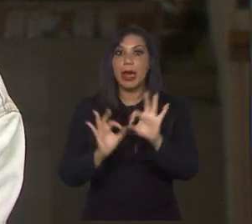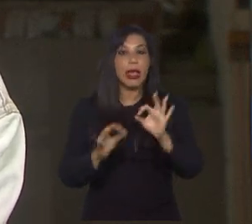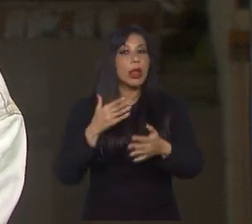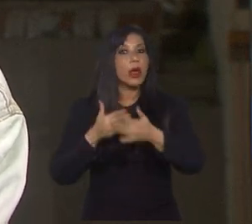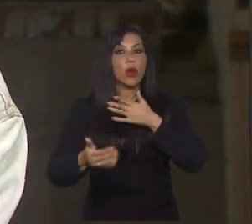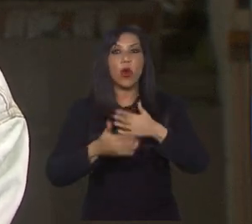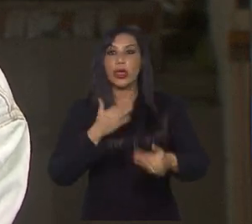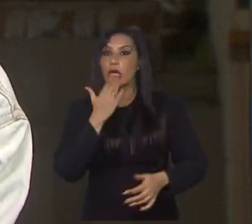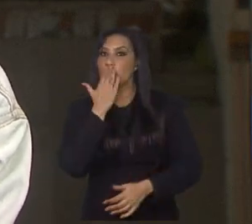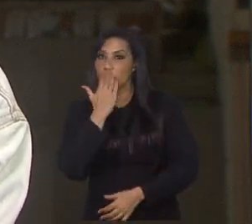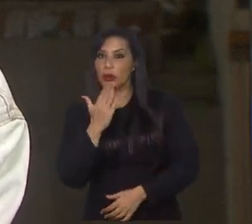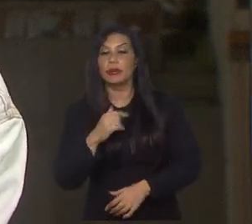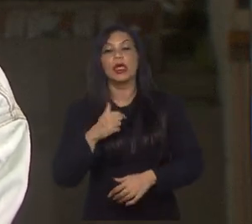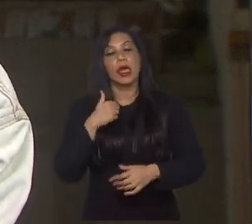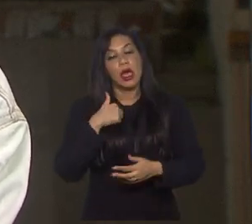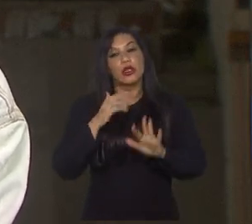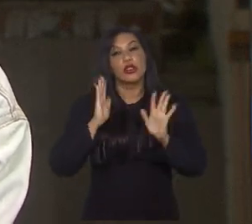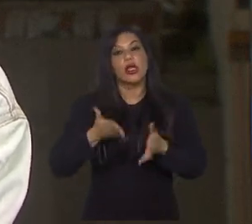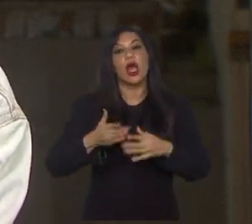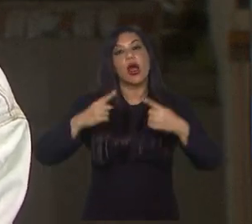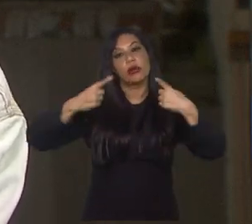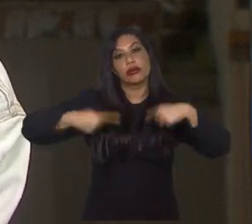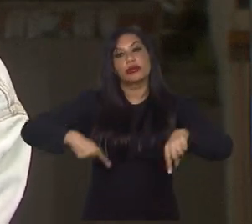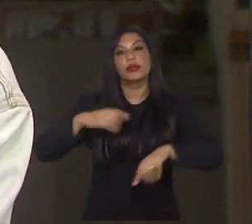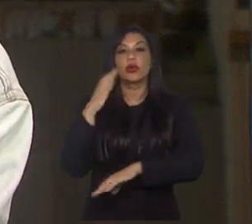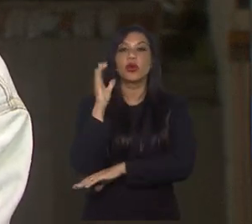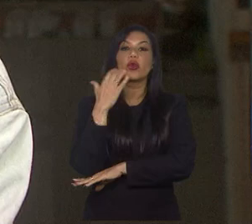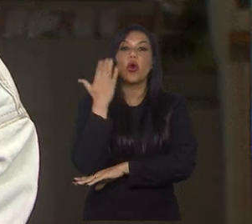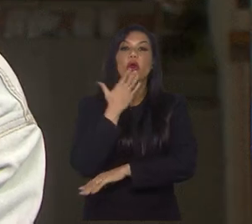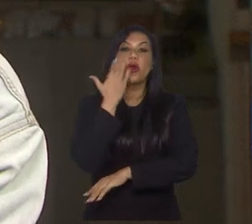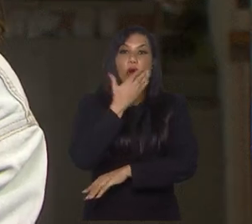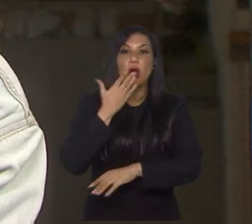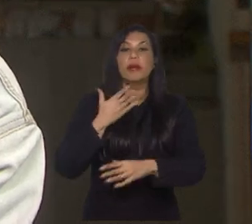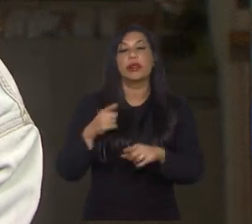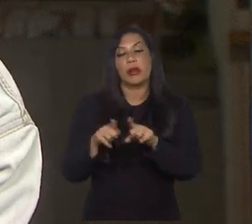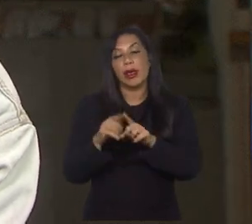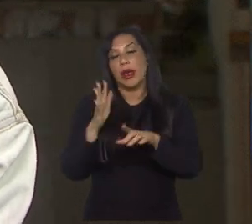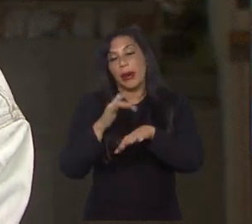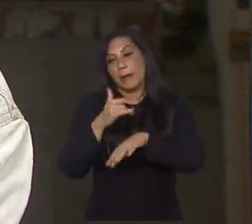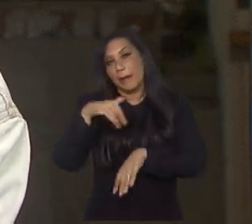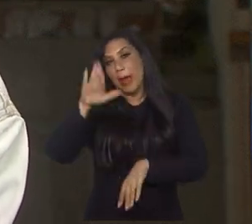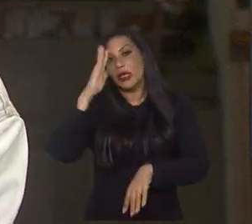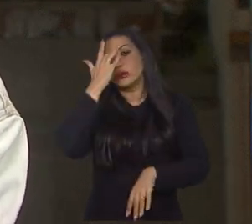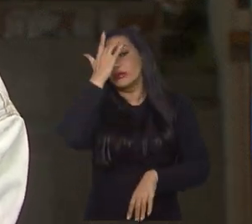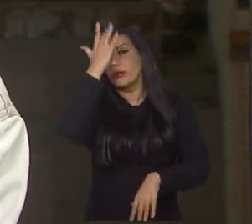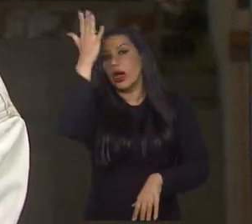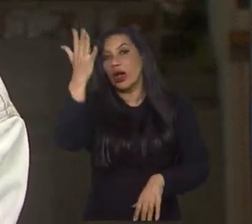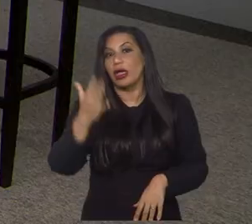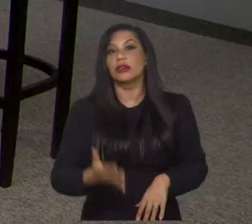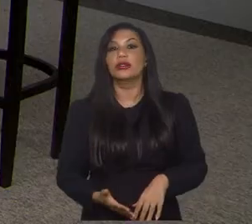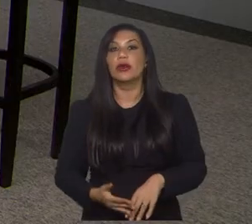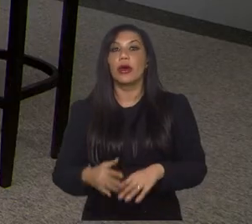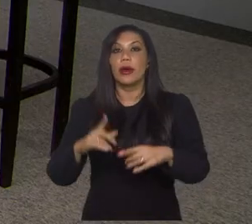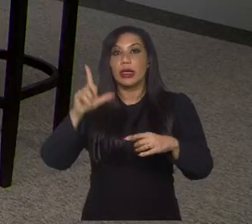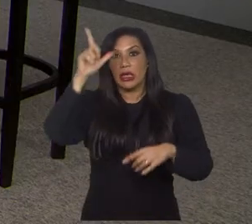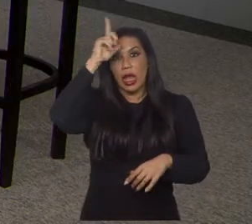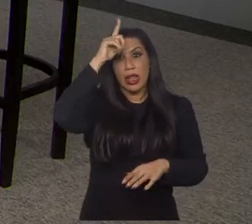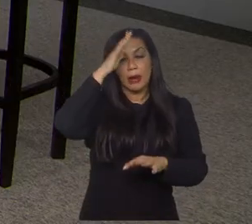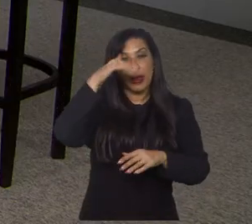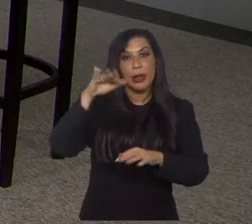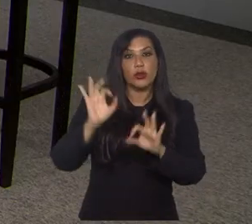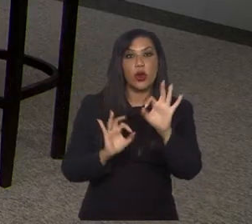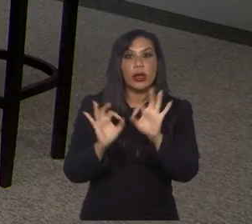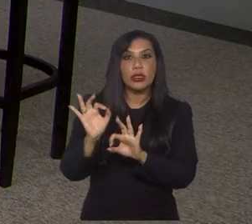quem aparecer. E justamente por já ter jogado contra a Colômbia, também acredito que seria um duelo até mais fácil. Né? Claro que uma Alemanha mais